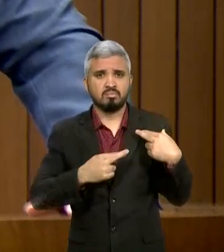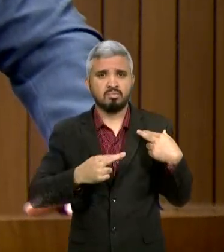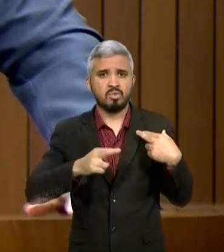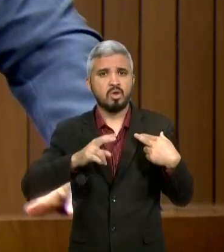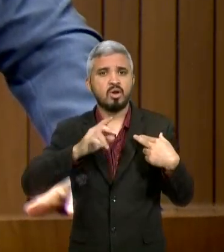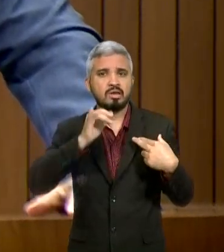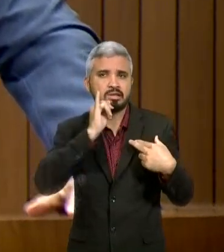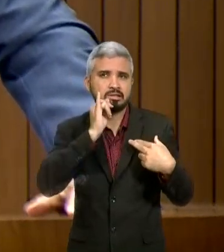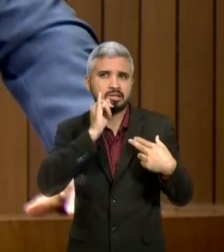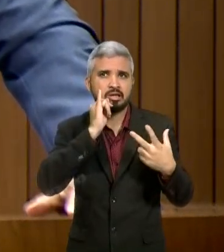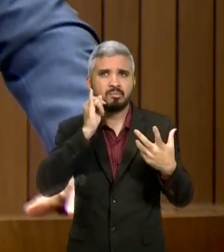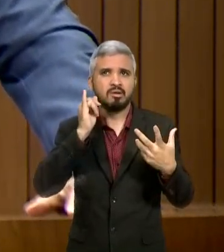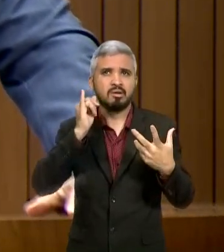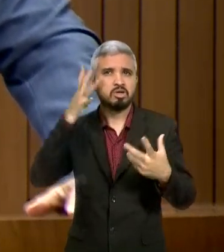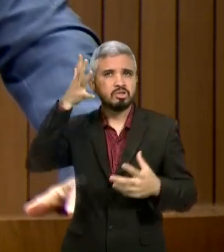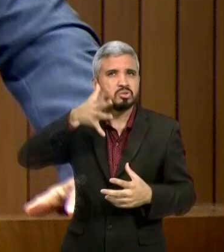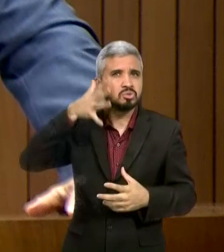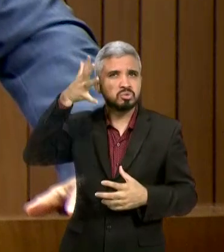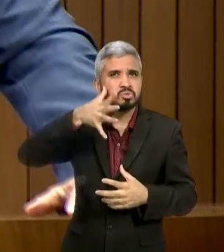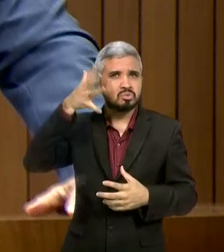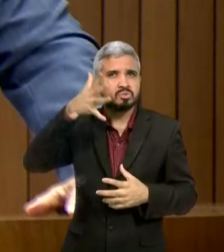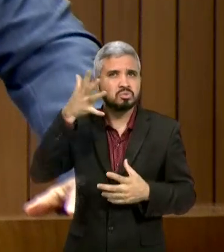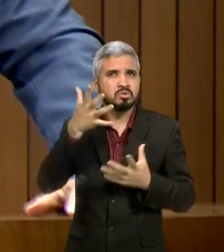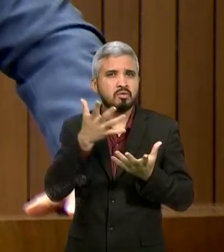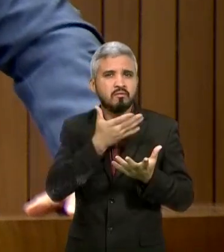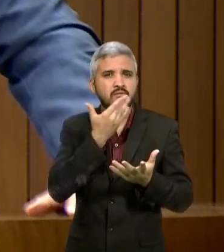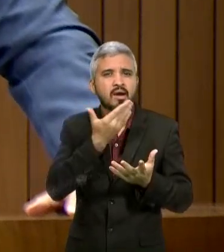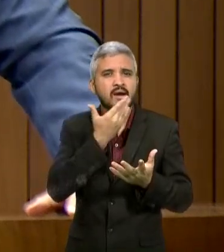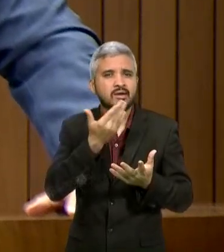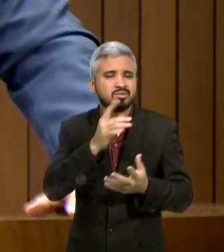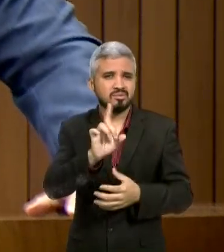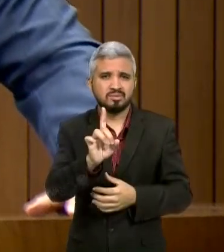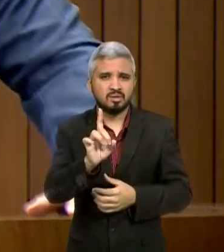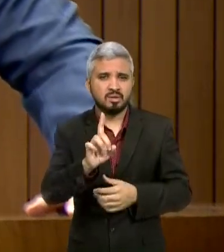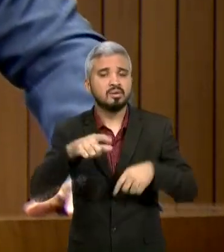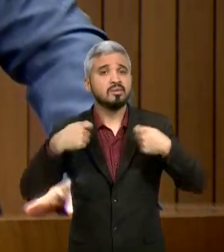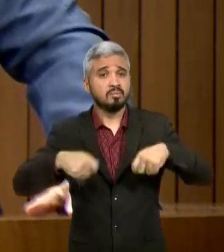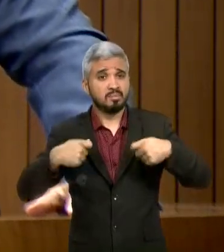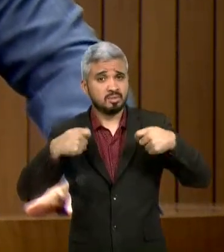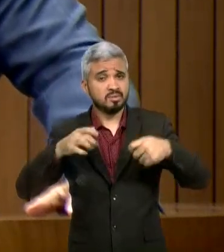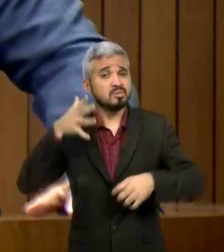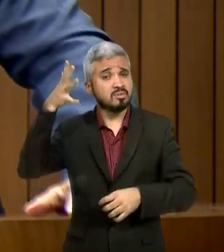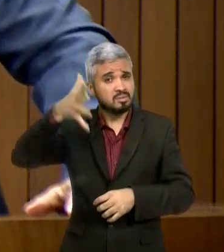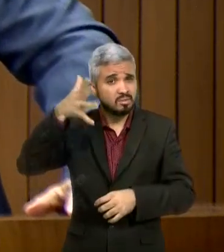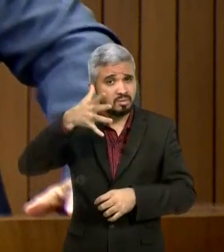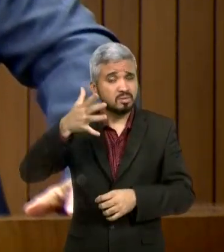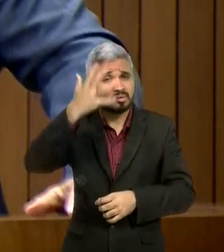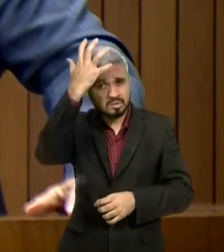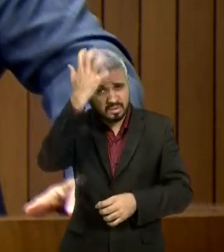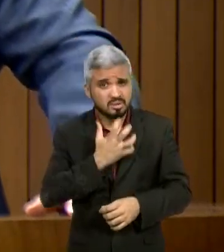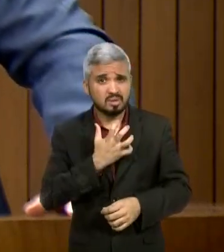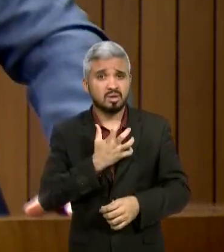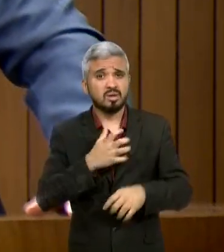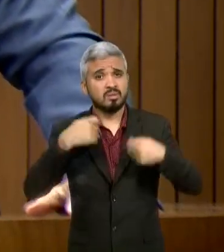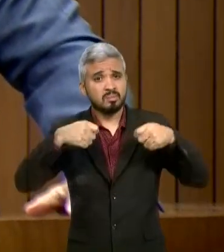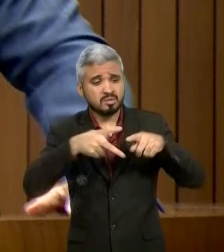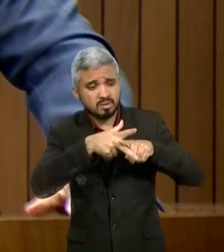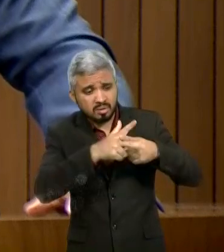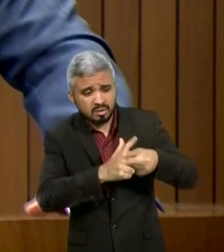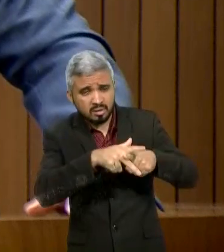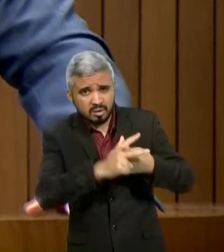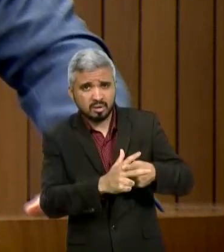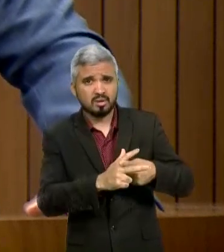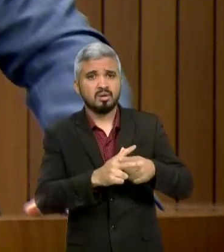fácil, no sentido de superar os gargalos tributários e sanitários do nosso rebanho, e